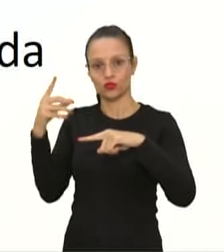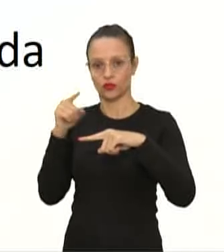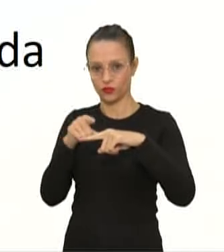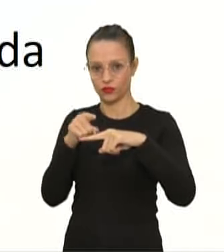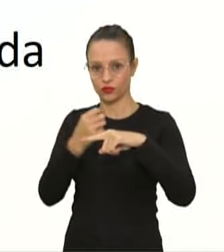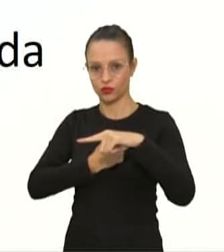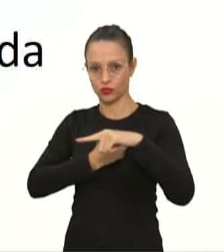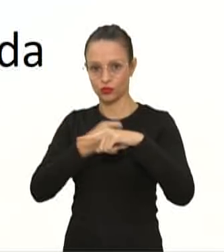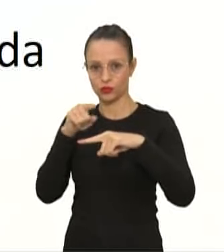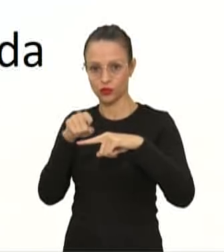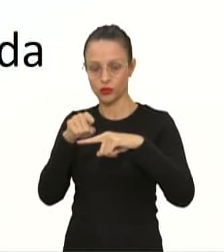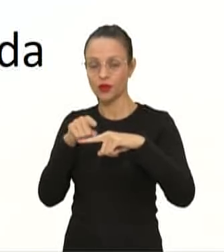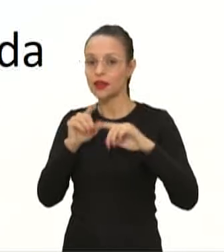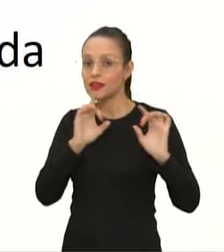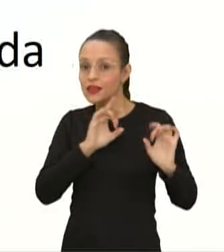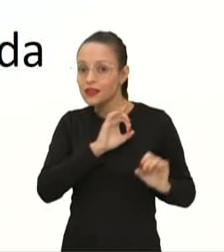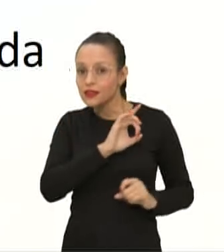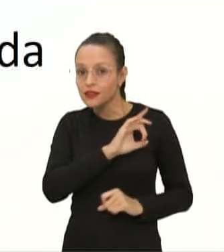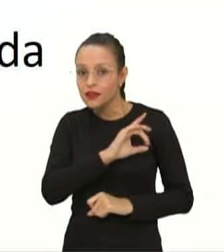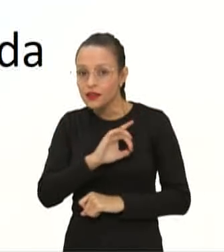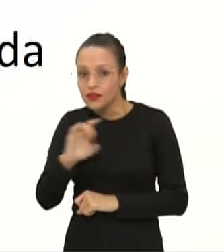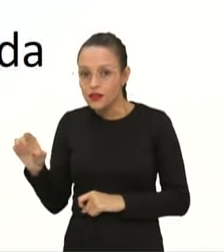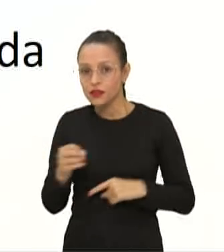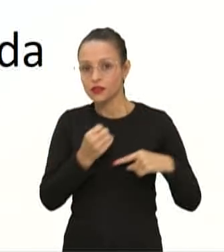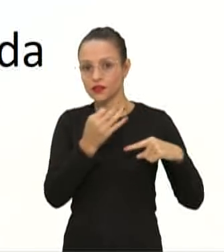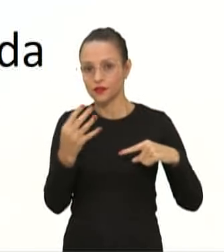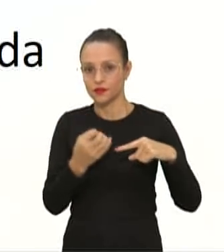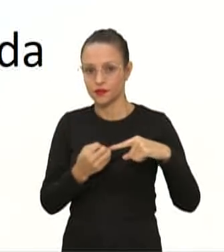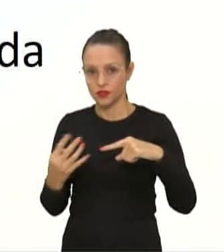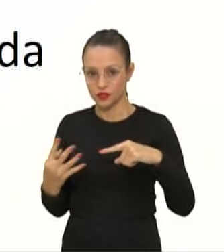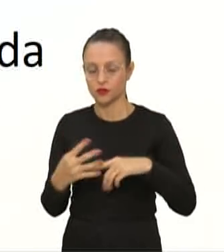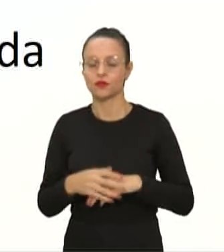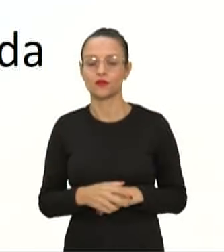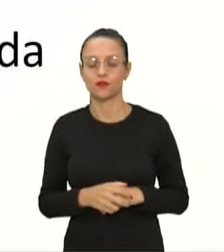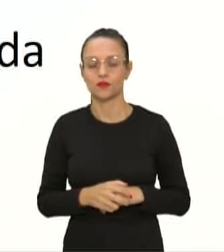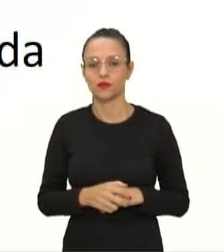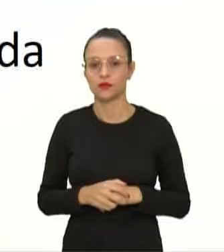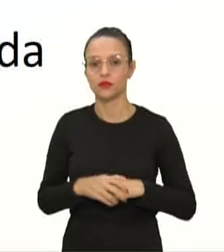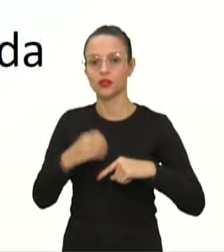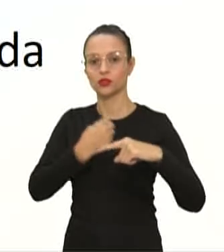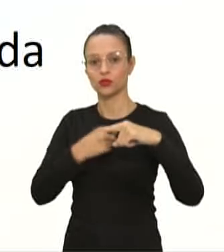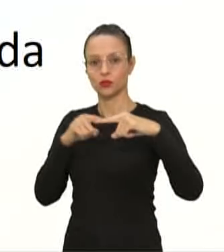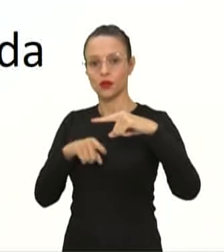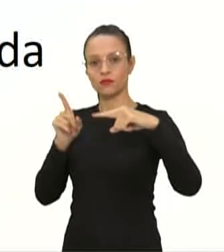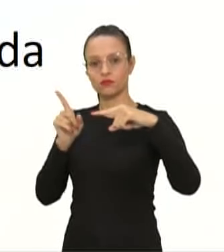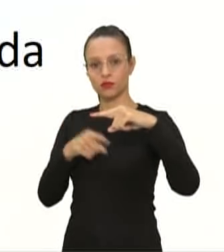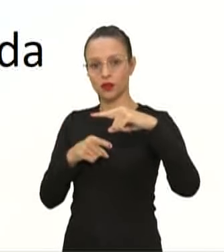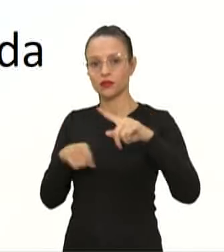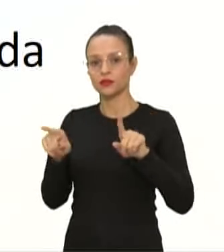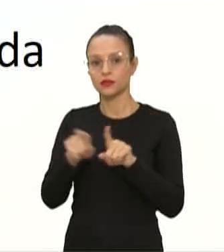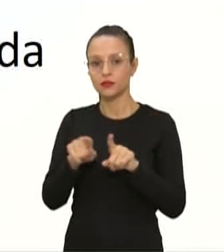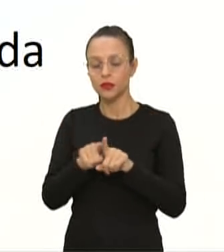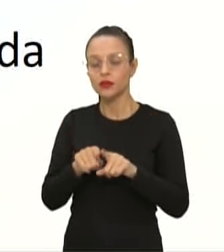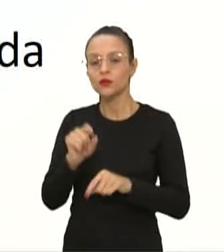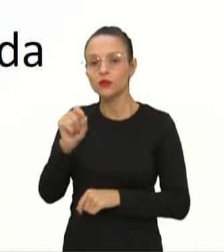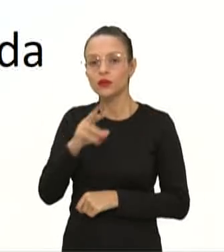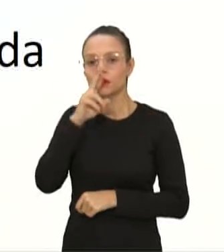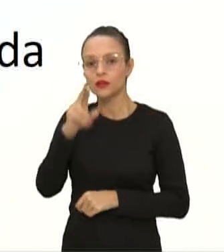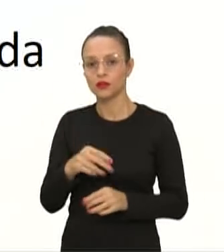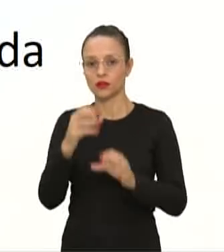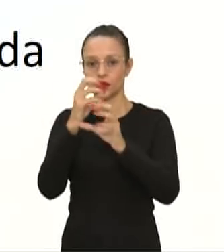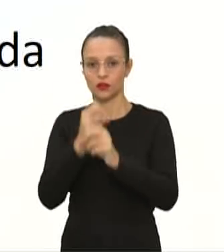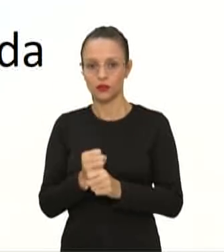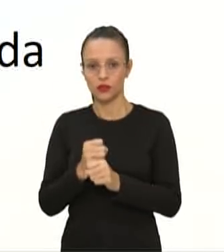novo numerador. Isso em cada fração. Nós cancelamos o denominador e usamos a equação resultante para calcular o